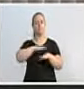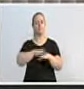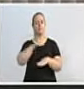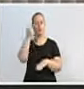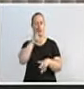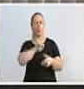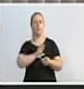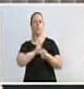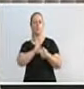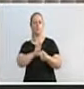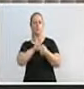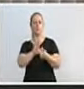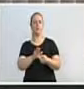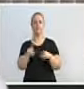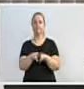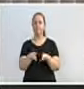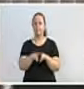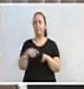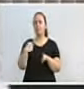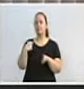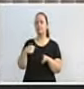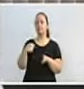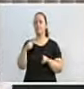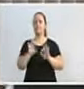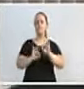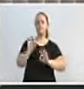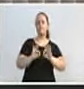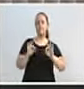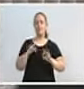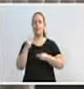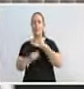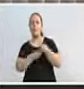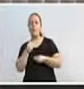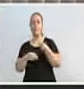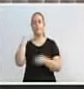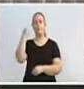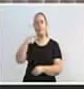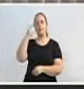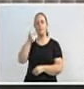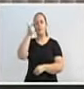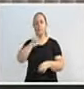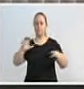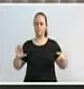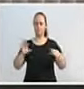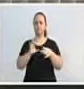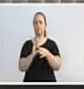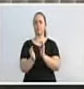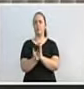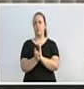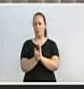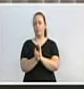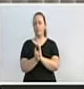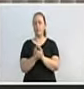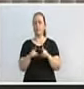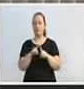isso. Porque também tem que ter habilidade política para construir a máquina, né? Poder unificar o grupo. Mas, de